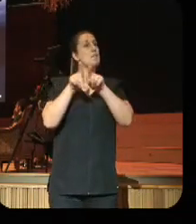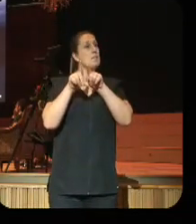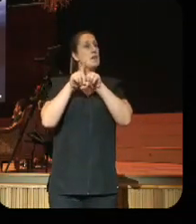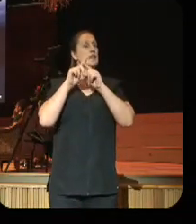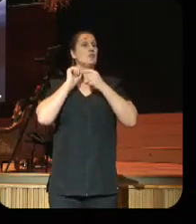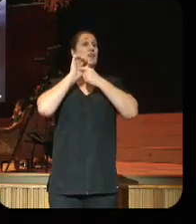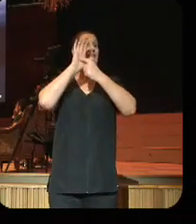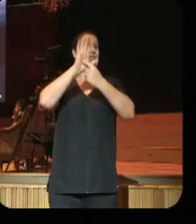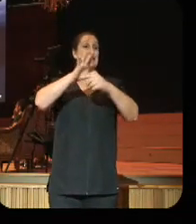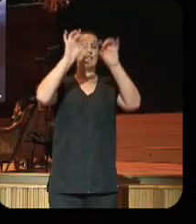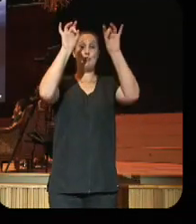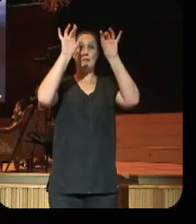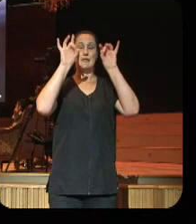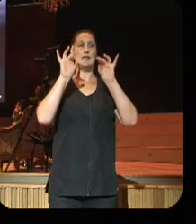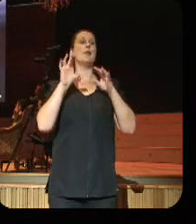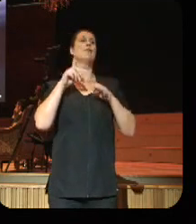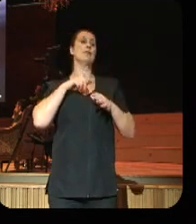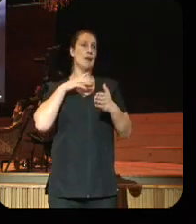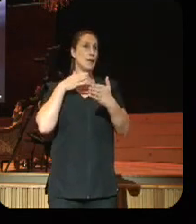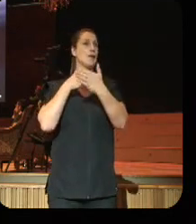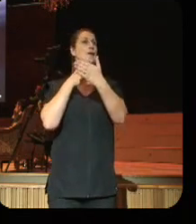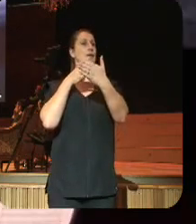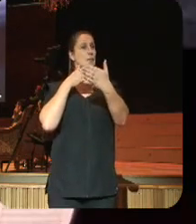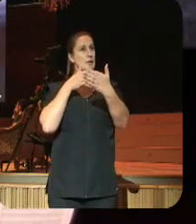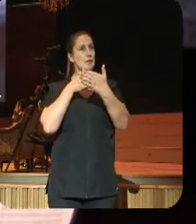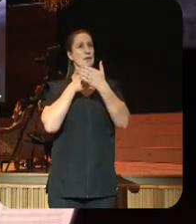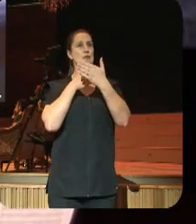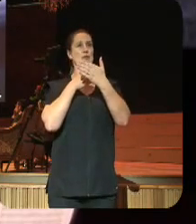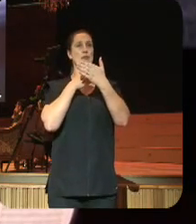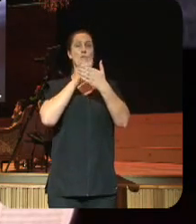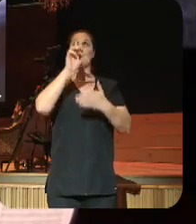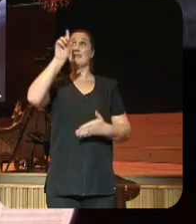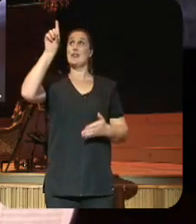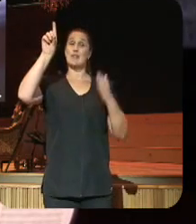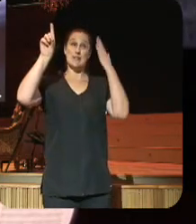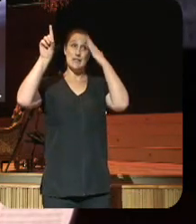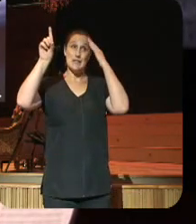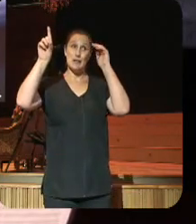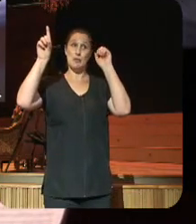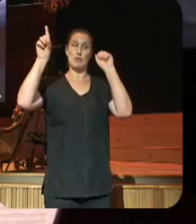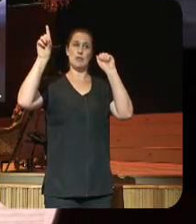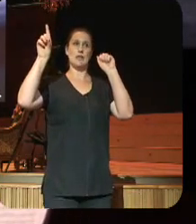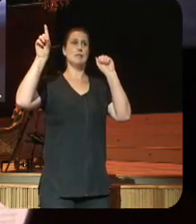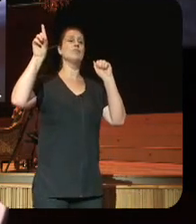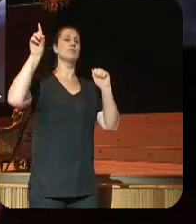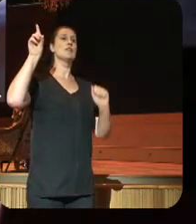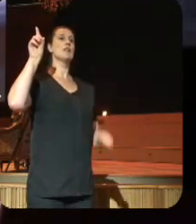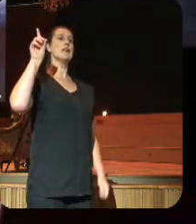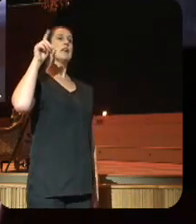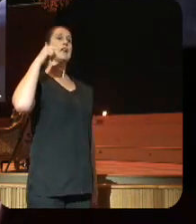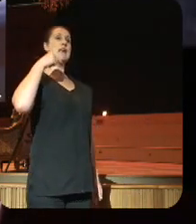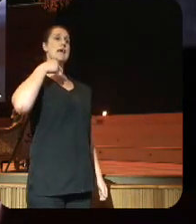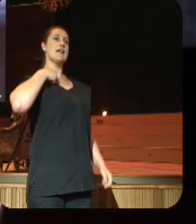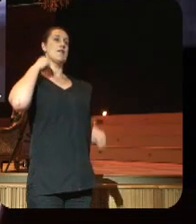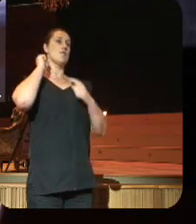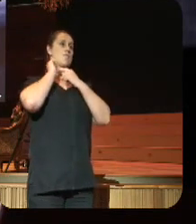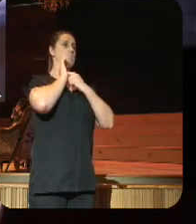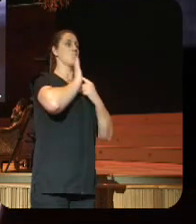por essas limitações. Então Deus, na sua sabedoria, diz: eu vou me revelar.